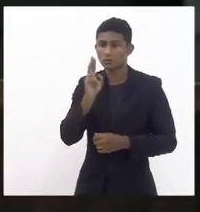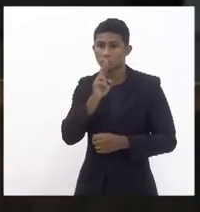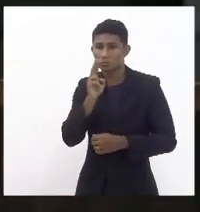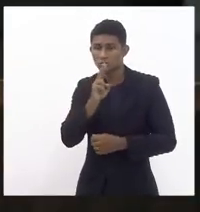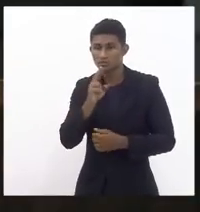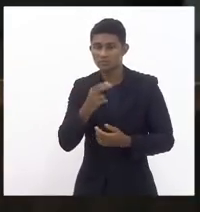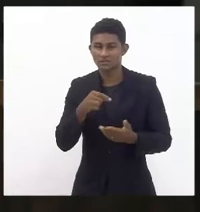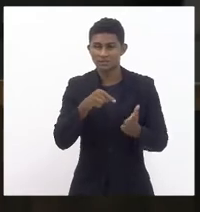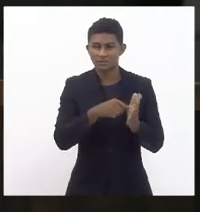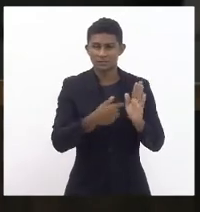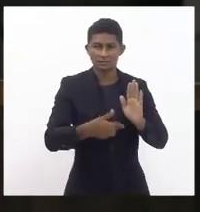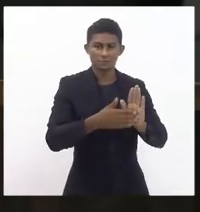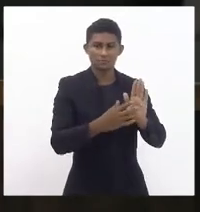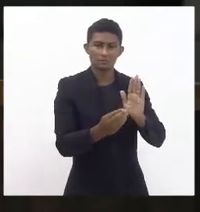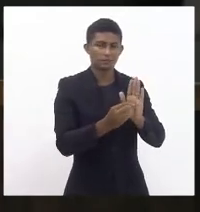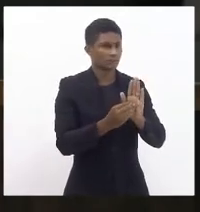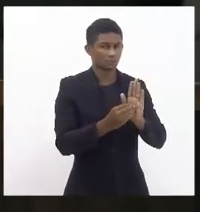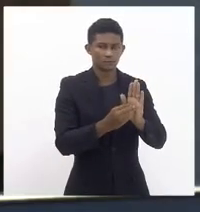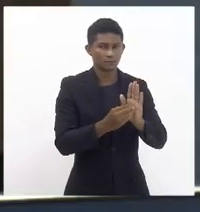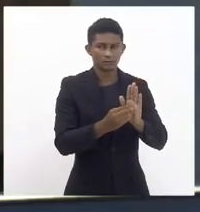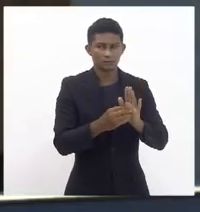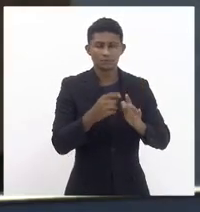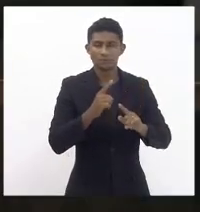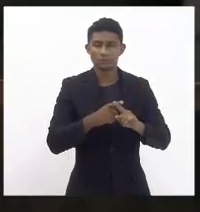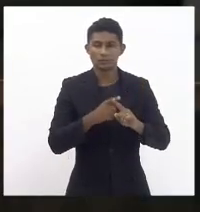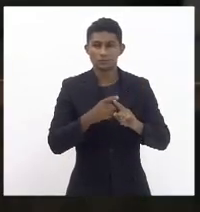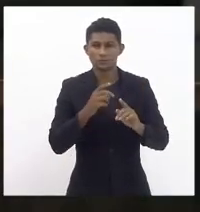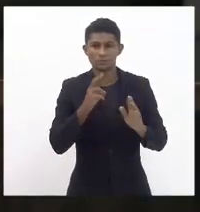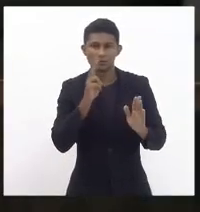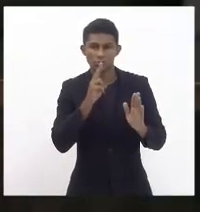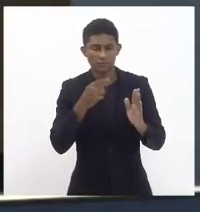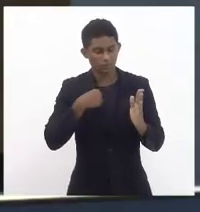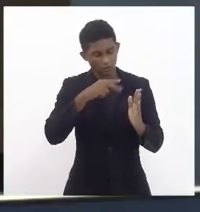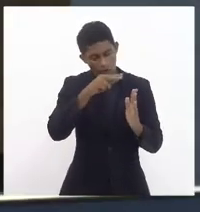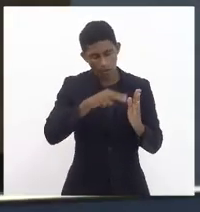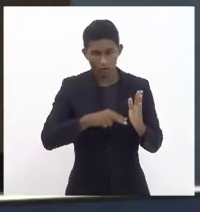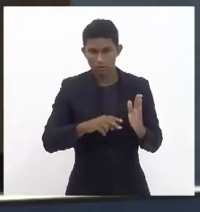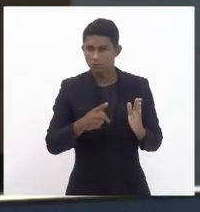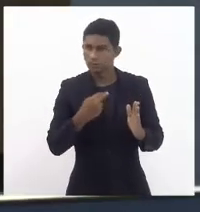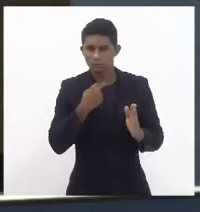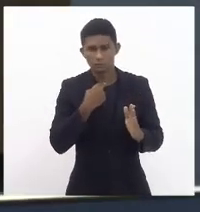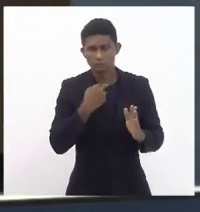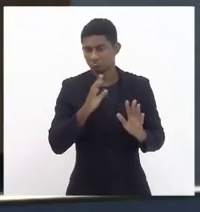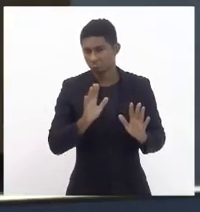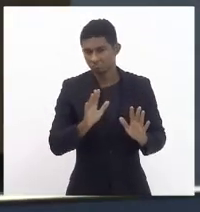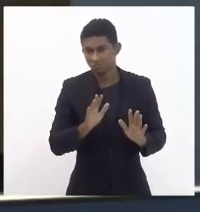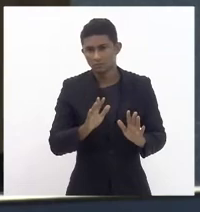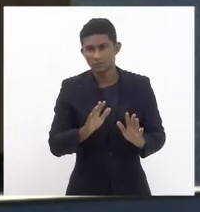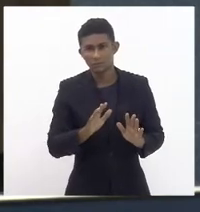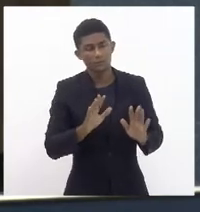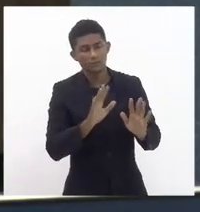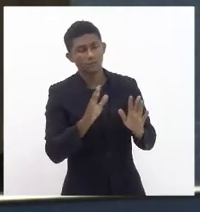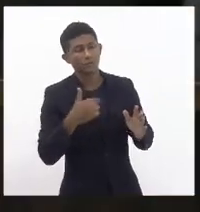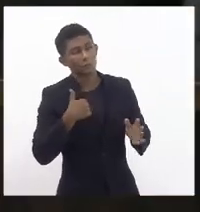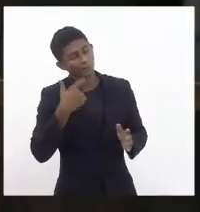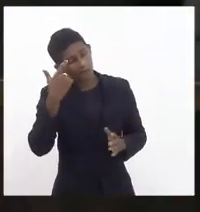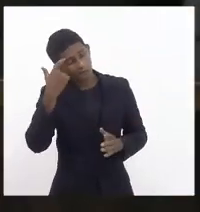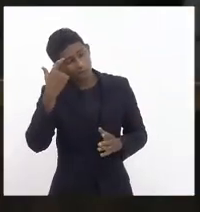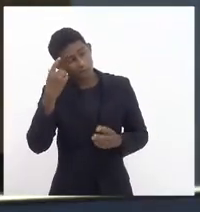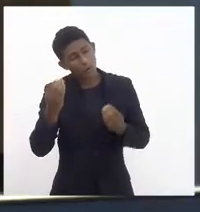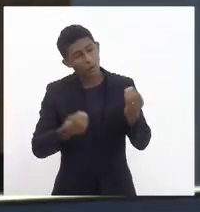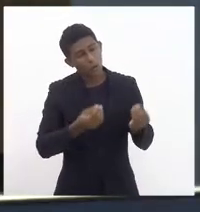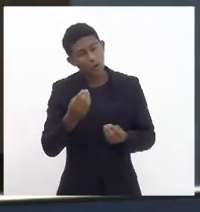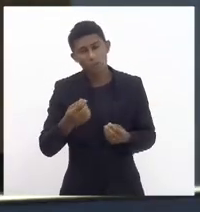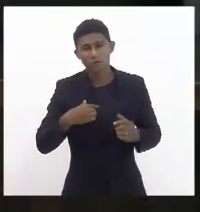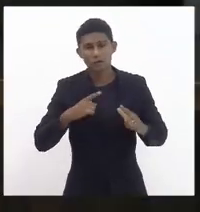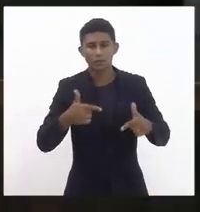falta porque os o Gerson não se canta assim não tem 10 eu canto não tem problema não há necessidade eu só quero saber como proceder os jovens